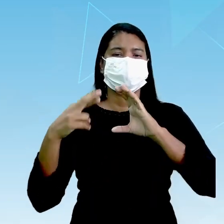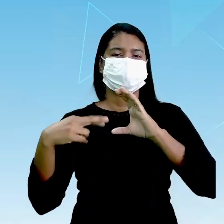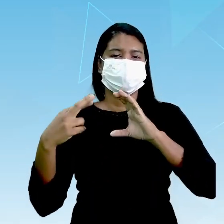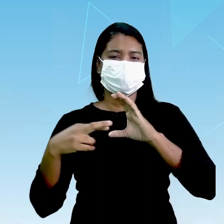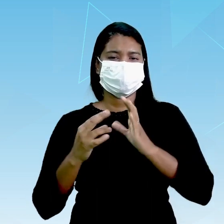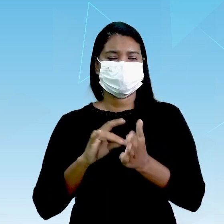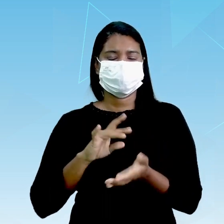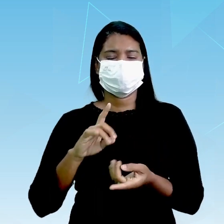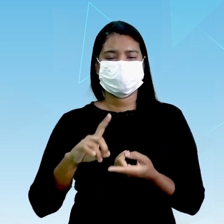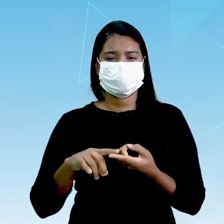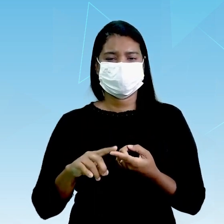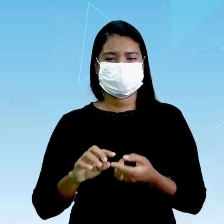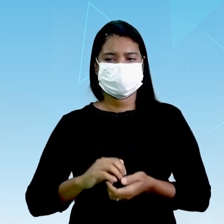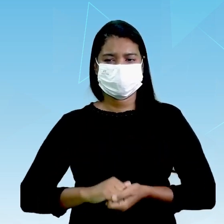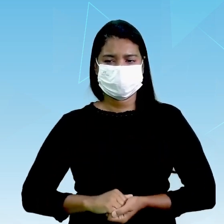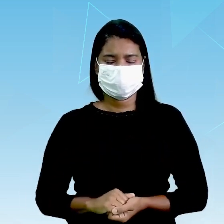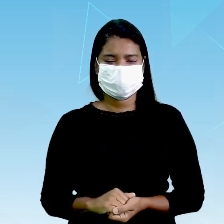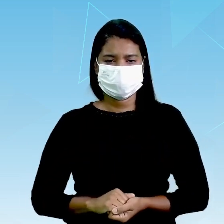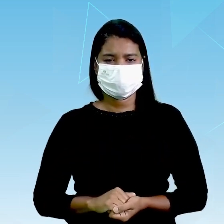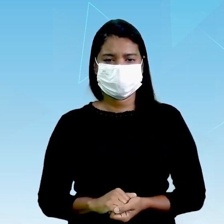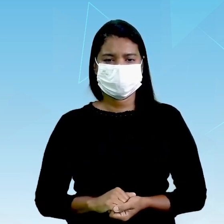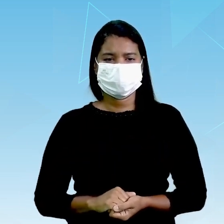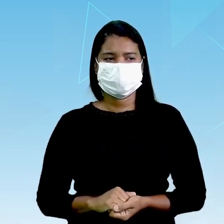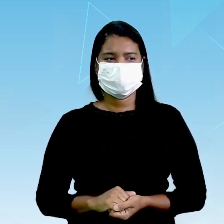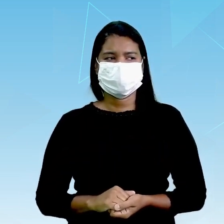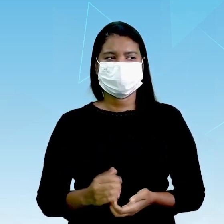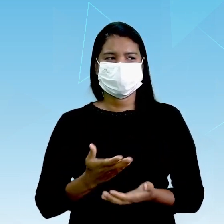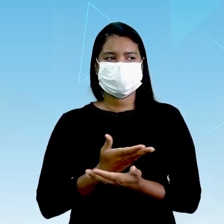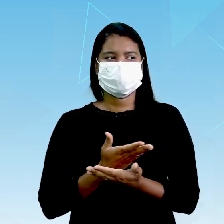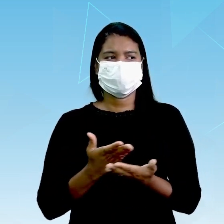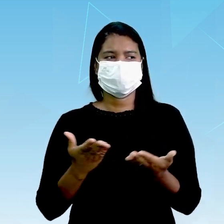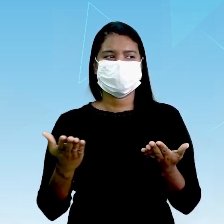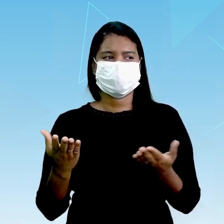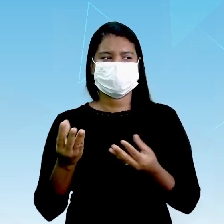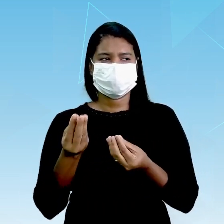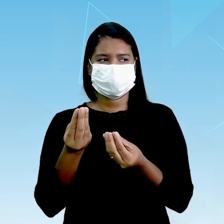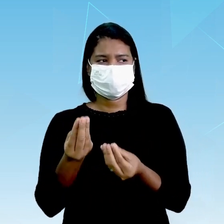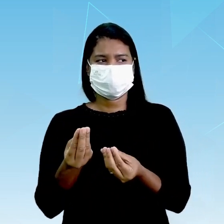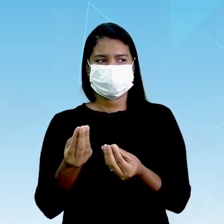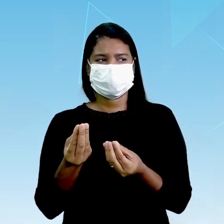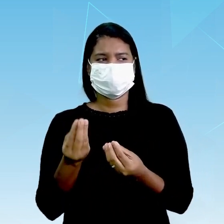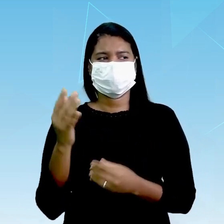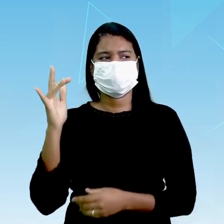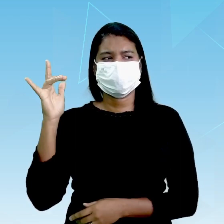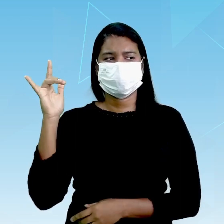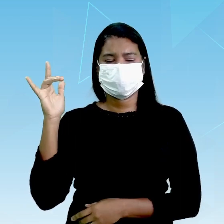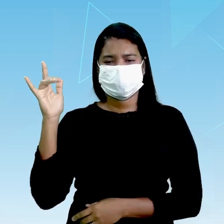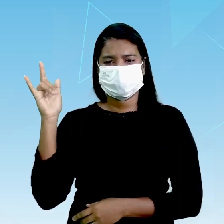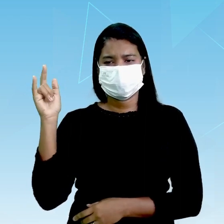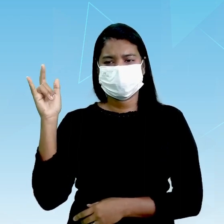Transmissão, tudo junto sem acento. E se liga aí nas promoções que nós estamos oferecendo para você. No Instagram a gente está